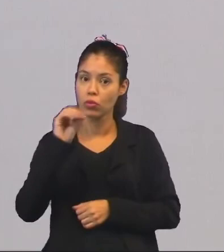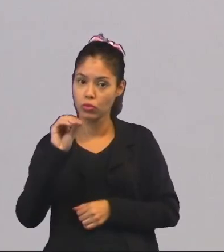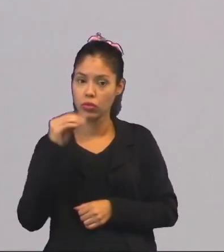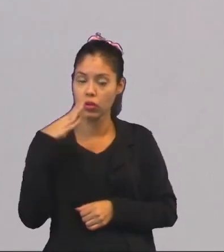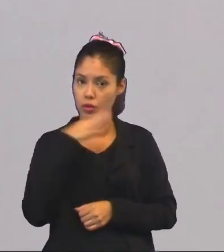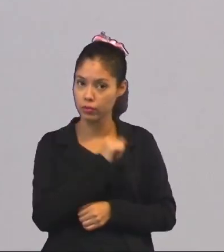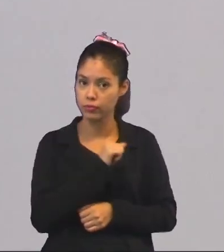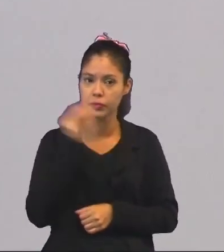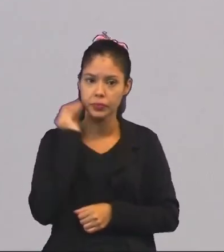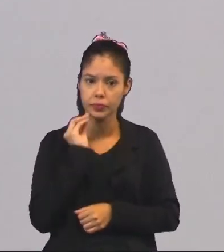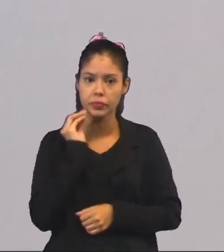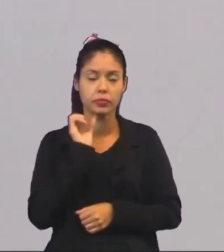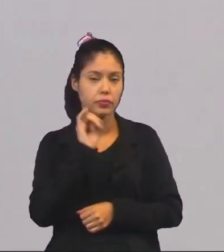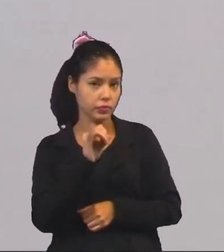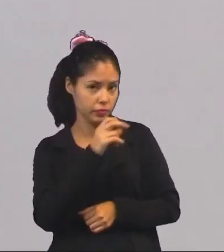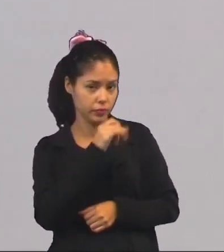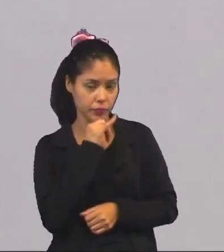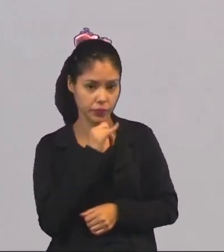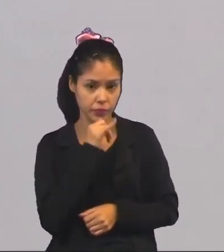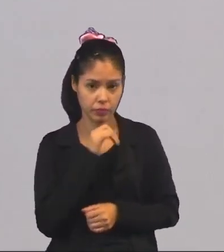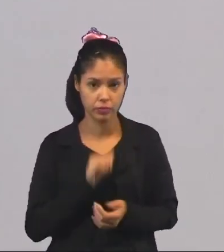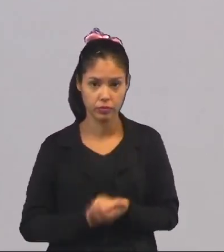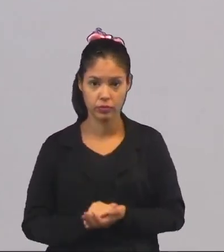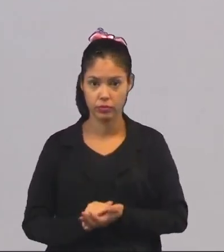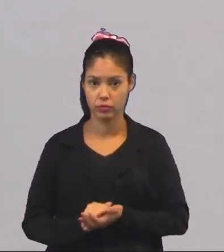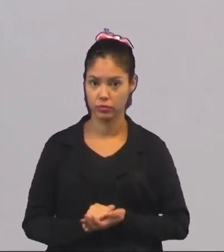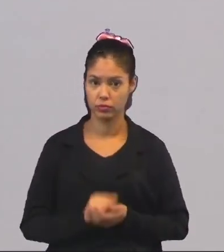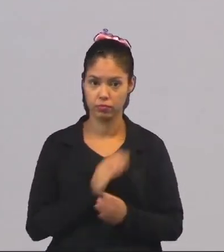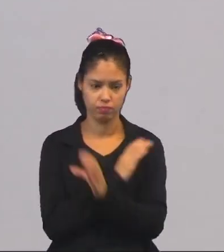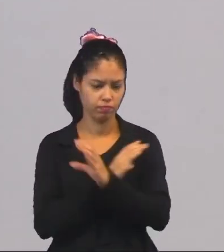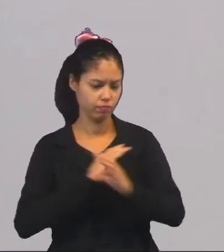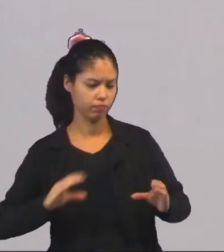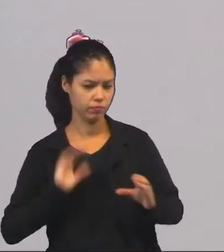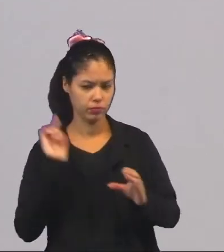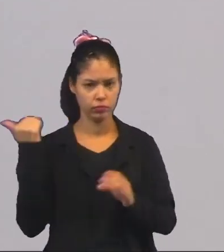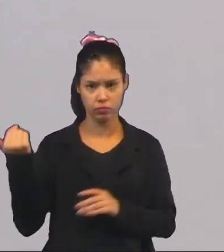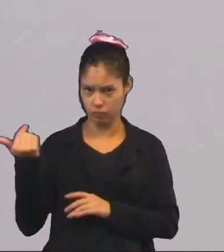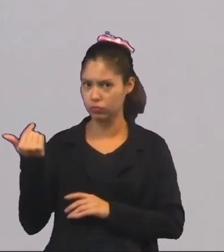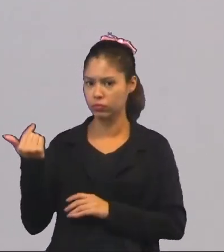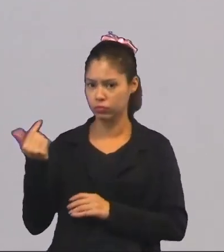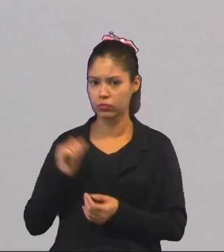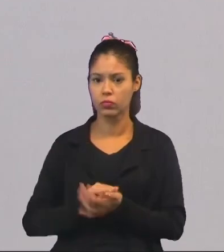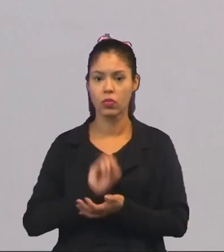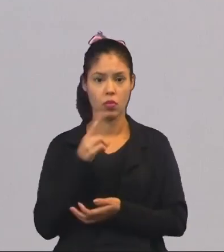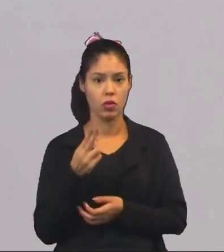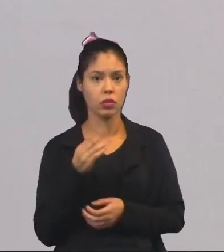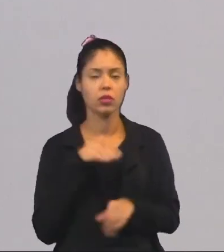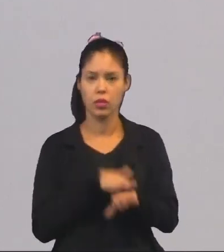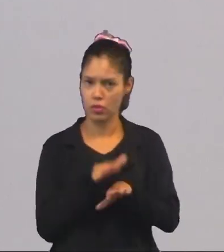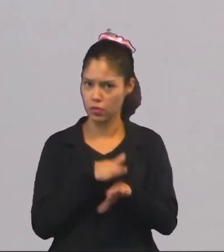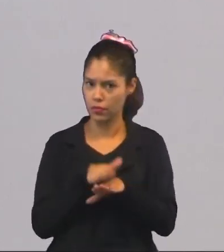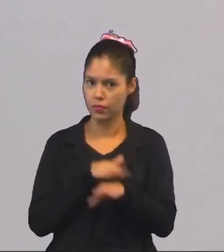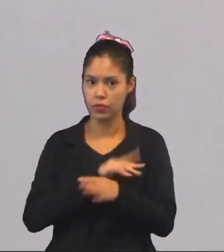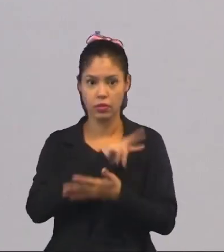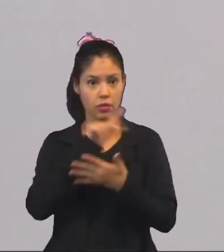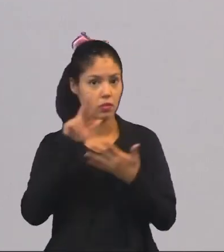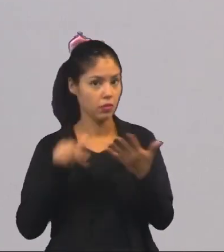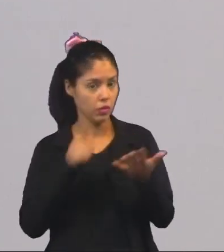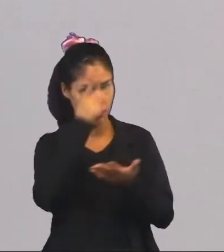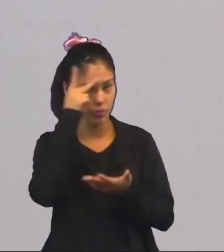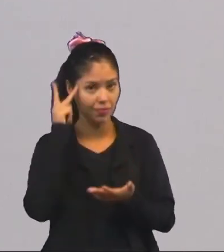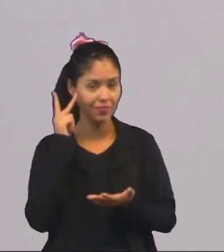rápidos. Se, por exemplo, a pessoa ela não confia no seu parceiro ou ela tem relações sexuais com